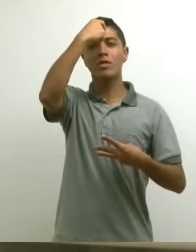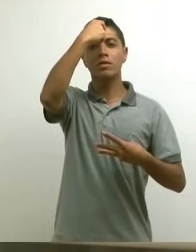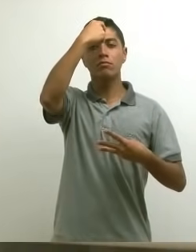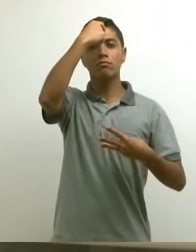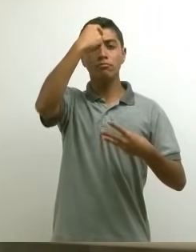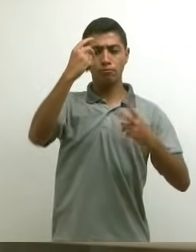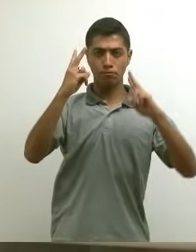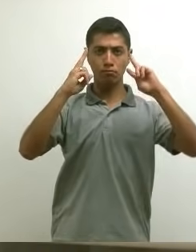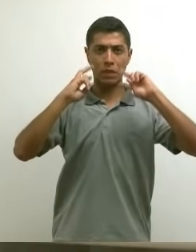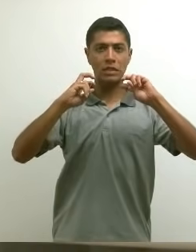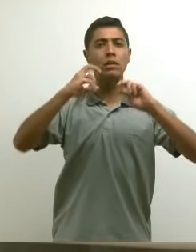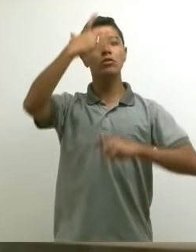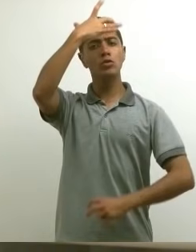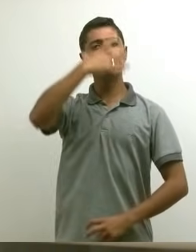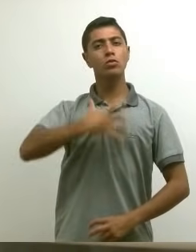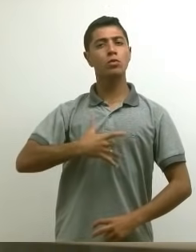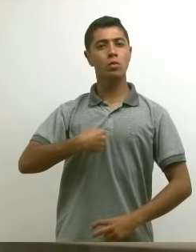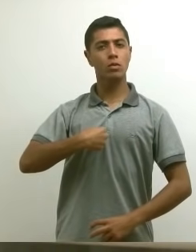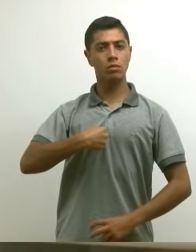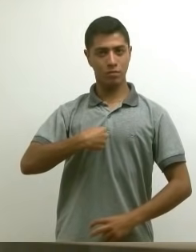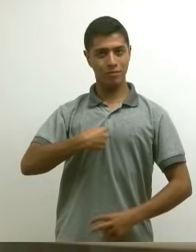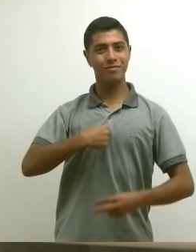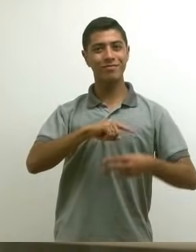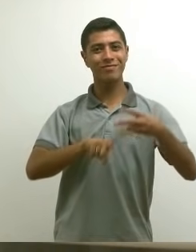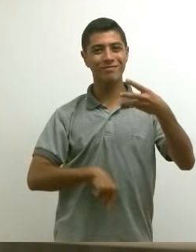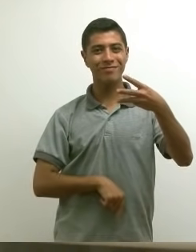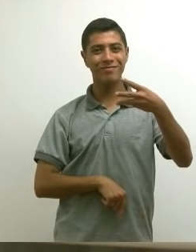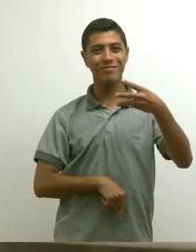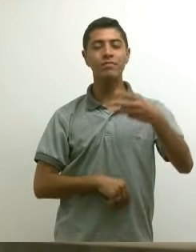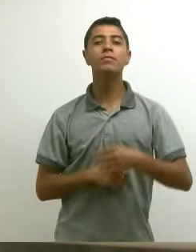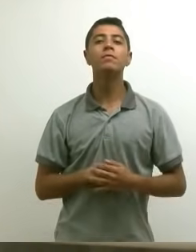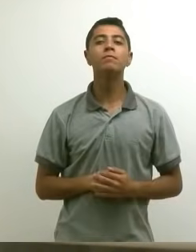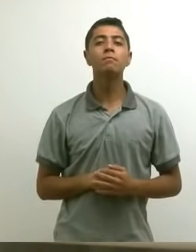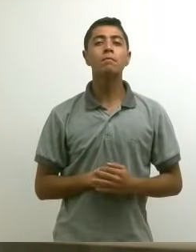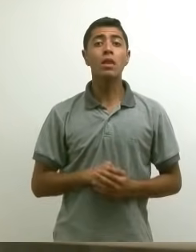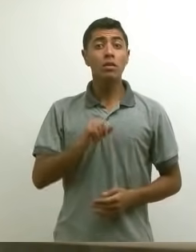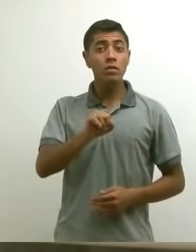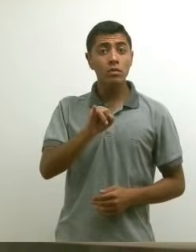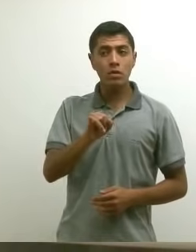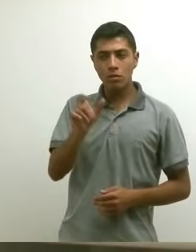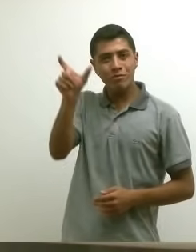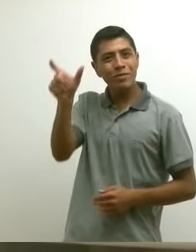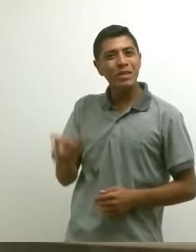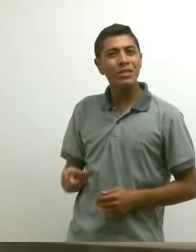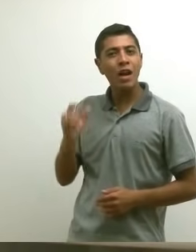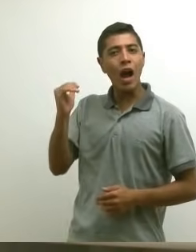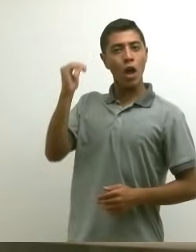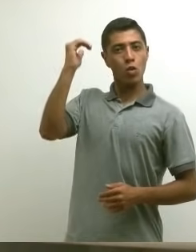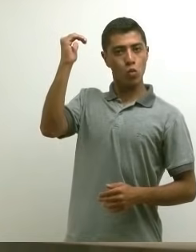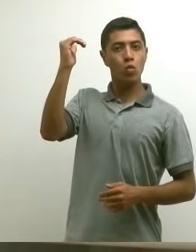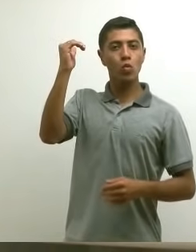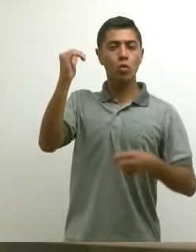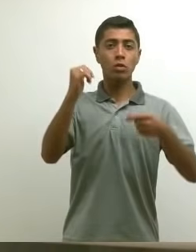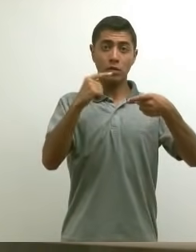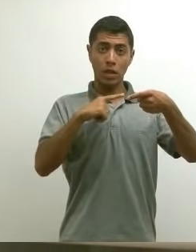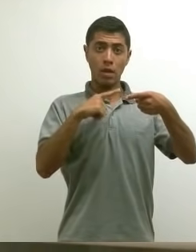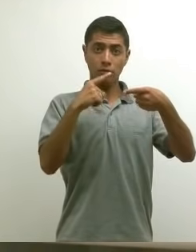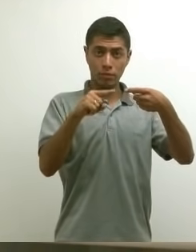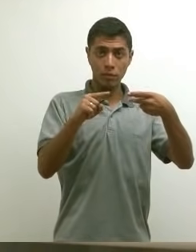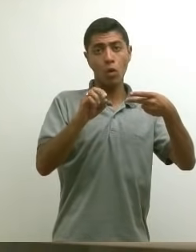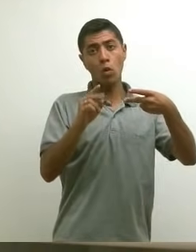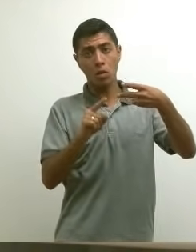adulto ser humano adulto ele perde alguma razão essas três características um acidente de carro a